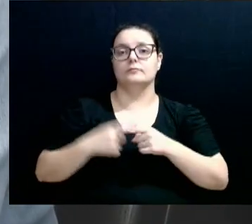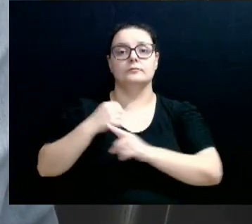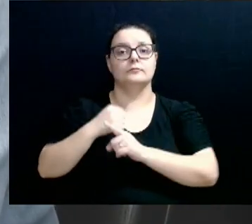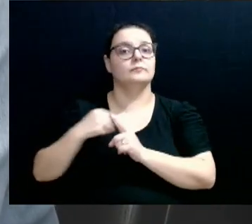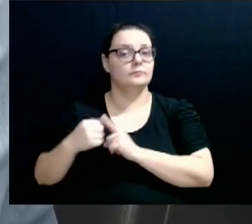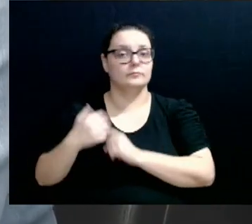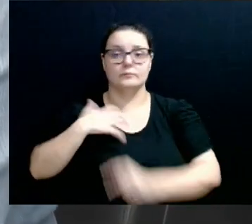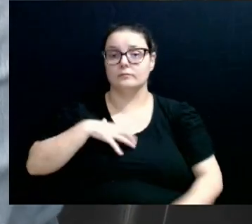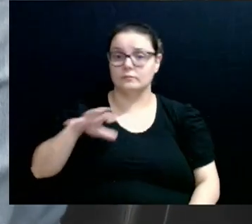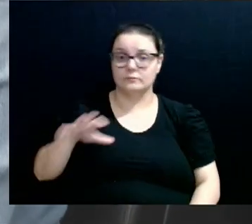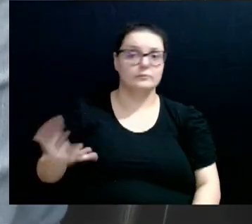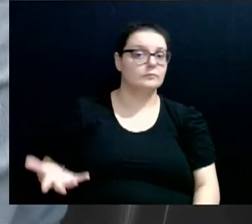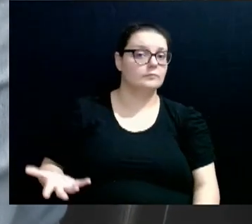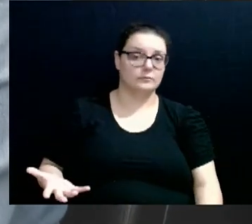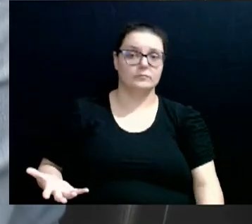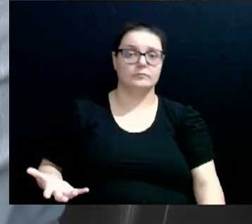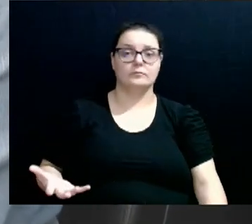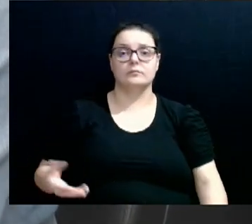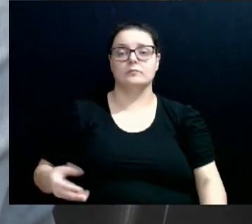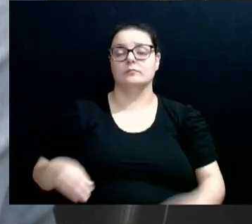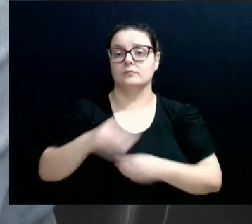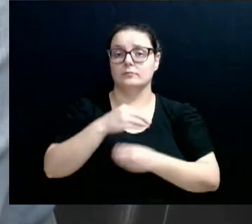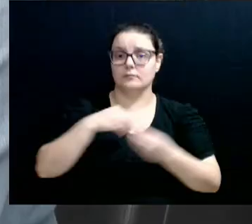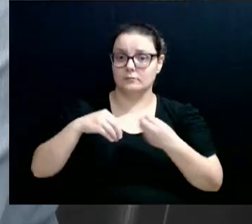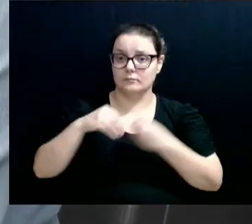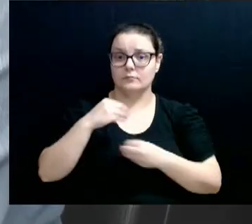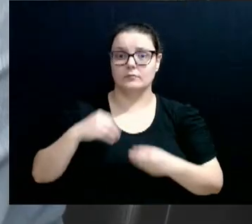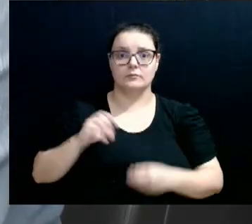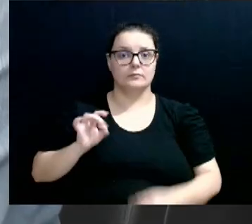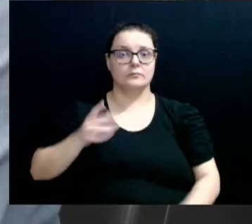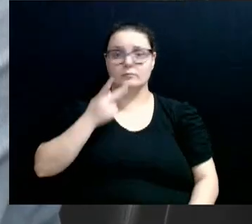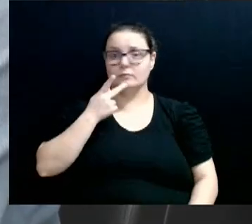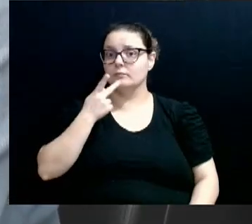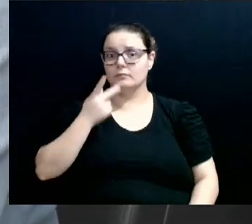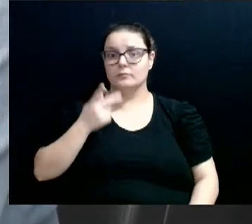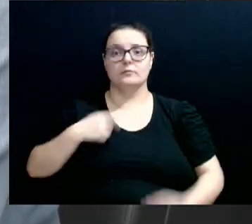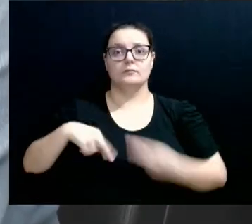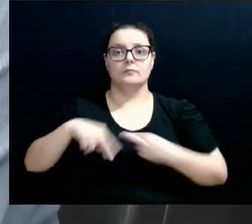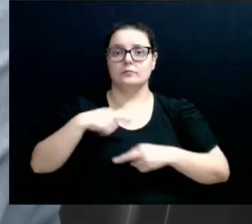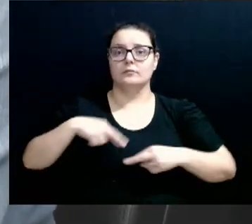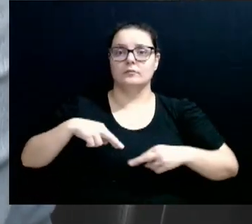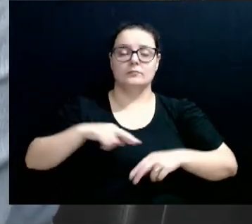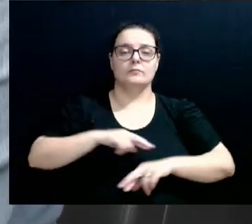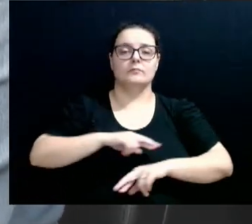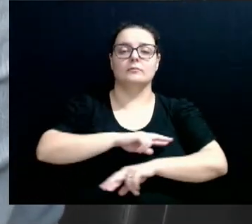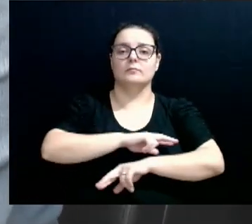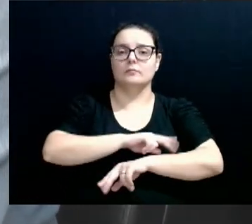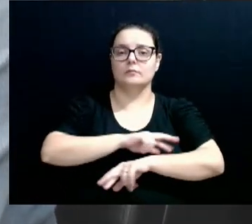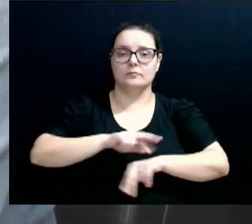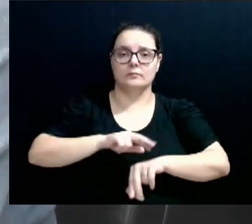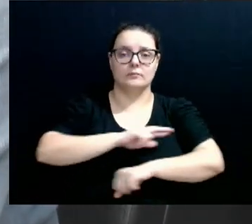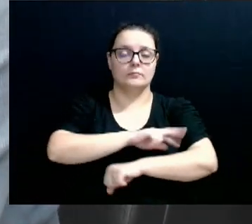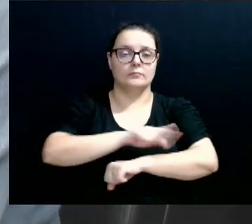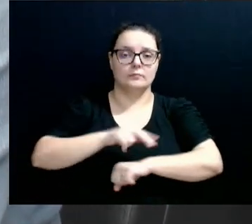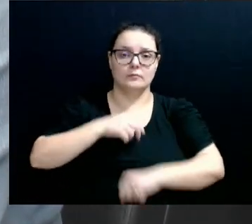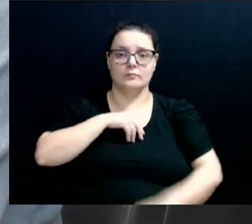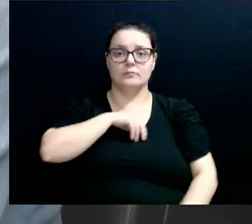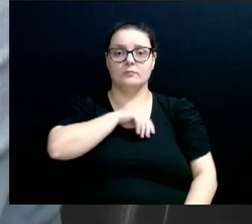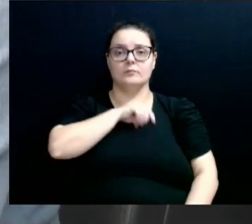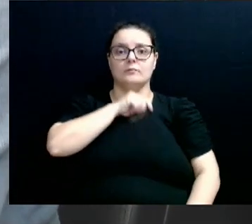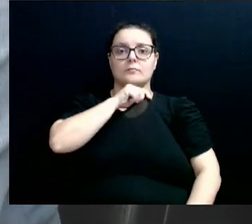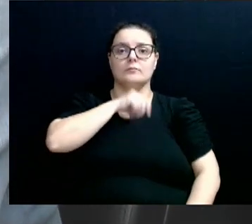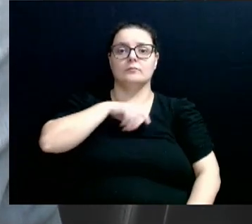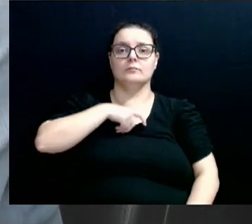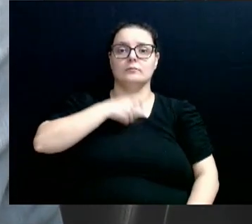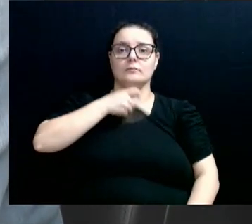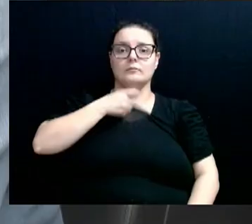né? Isso para falar só da questão racial, né? Acho que a gente para aqui, porque senão estica demais o